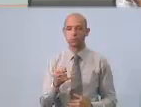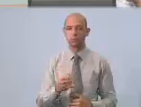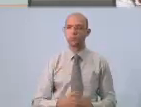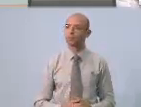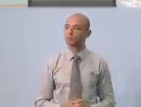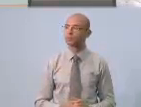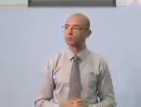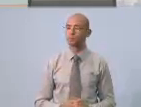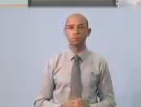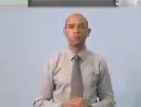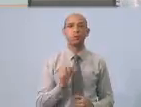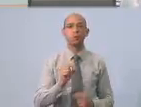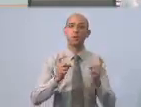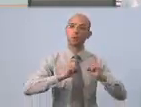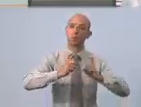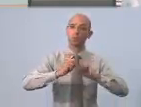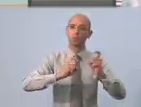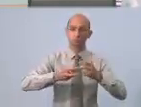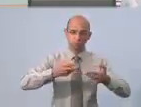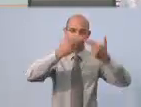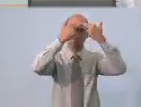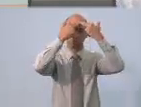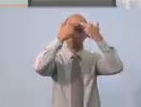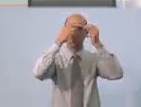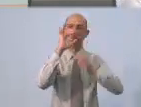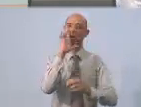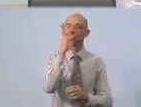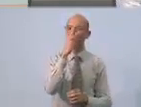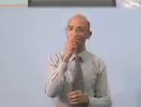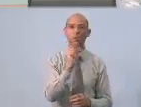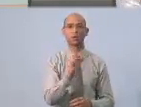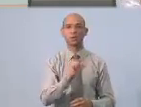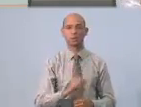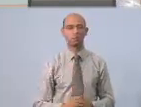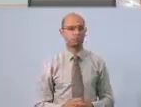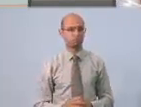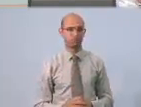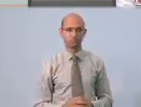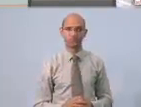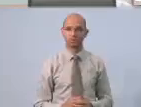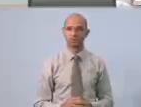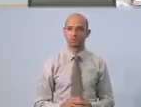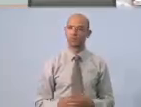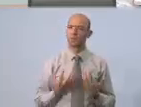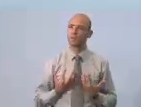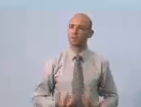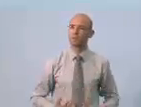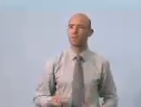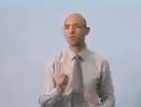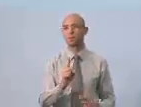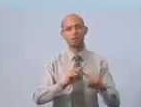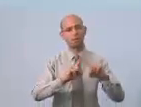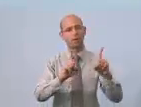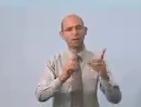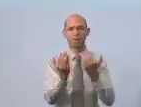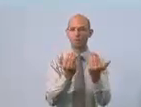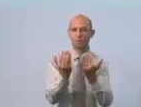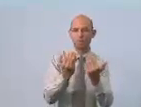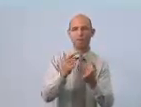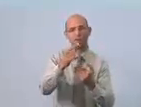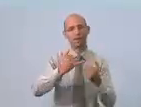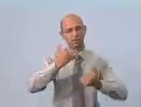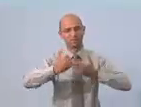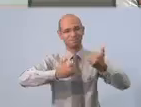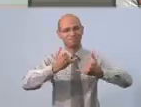não tenha sido muito traumática e nem demorada, vereador. Pela ordem, senhor presidente. Pouco cansativa, senhor presidente, mas nada comparado à campanha